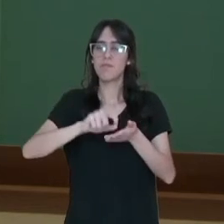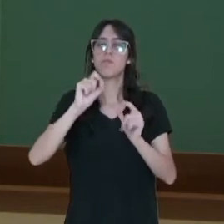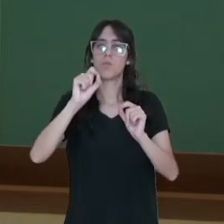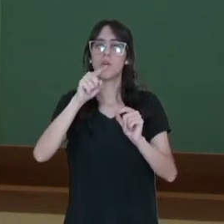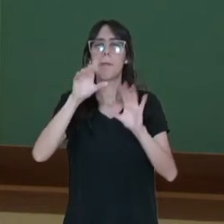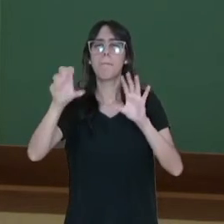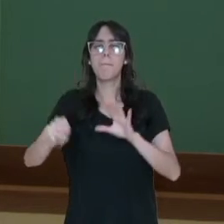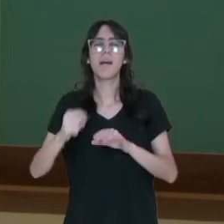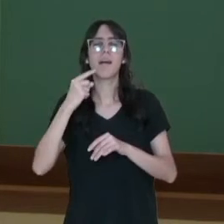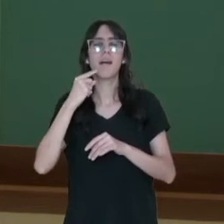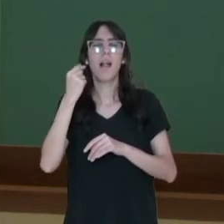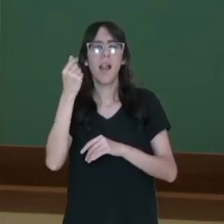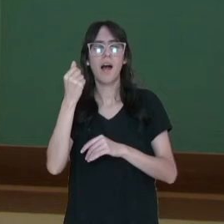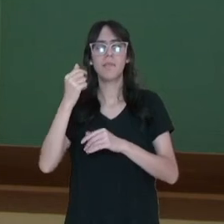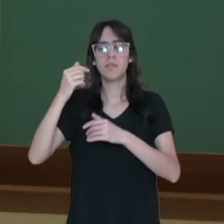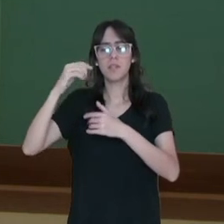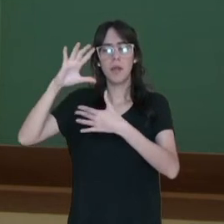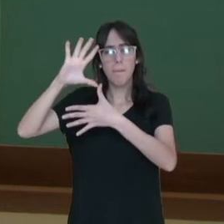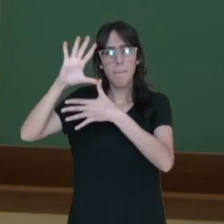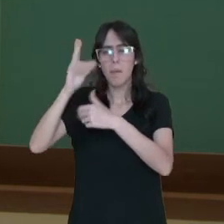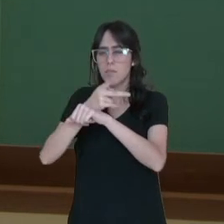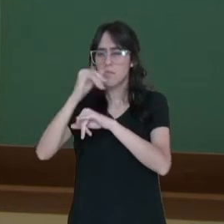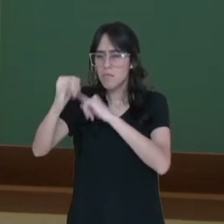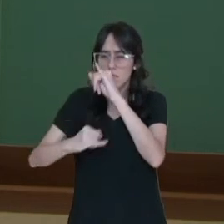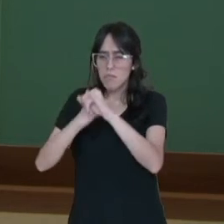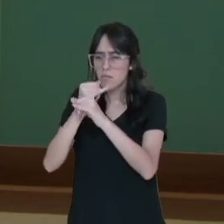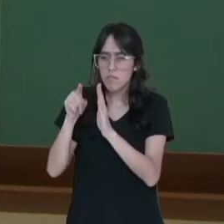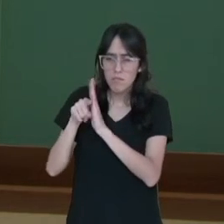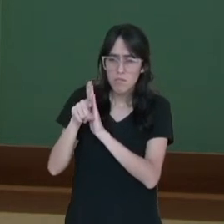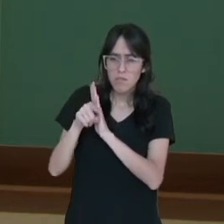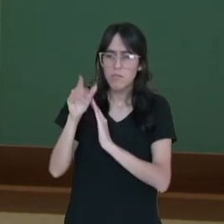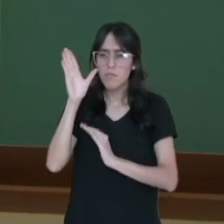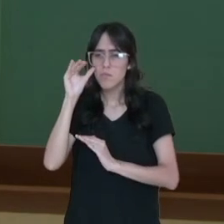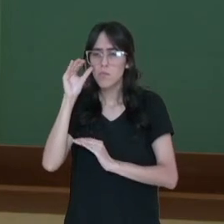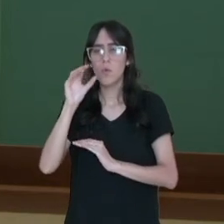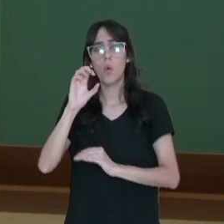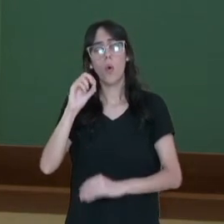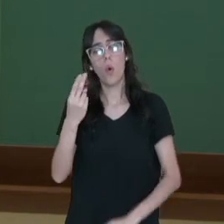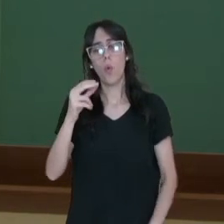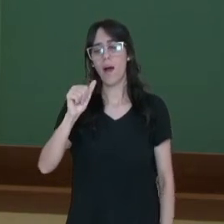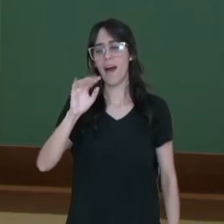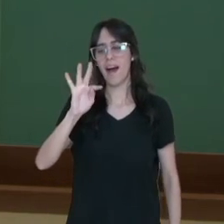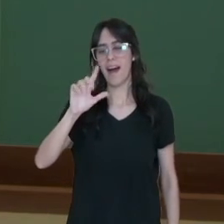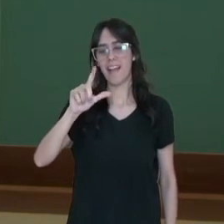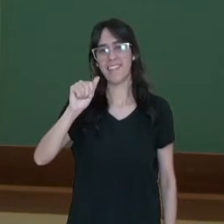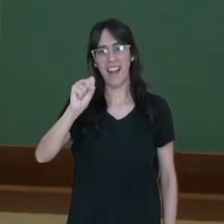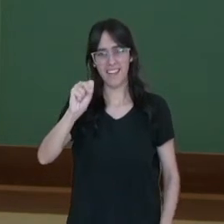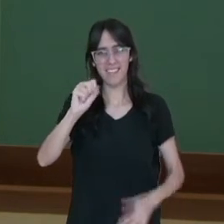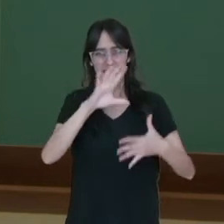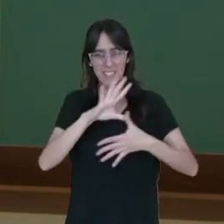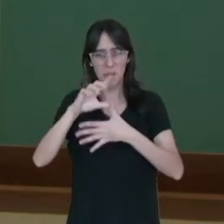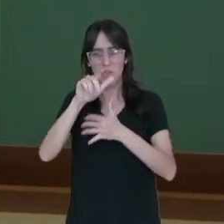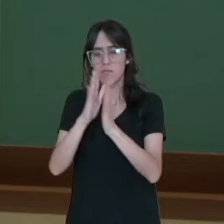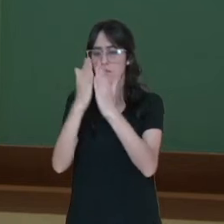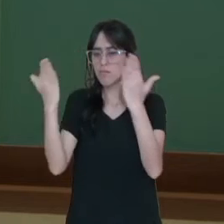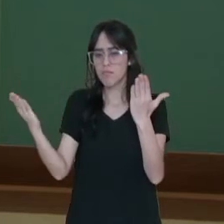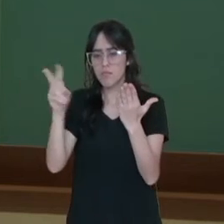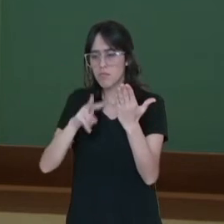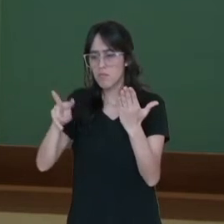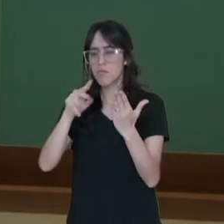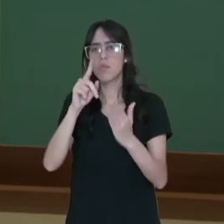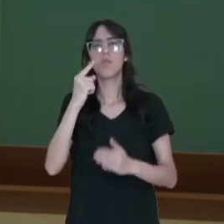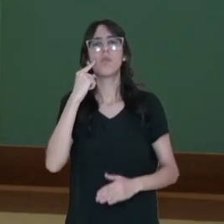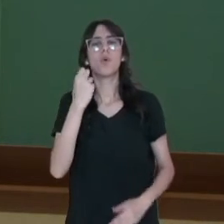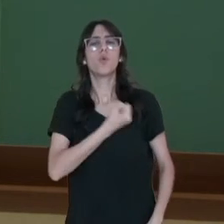ajuda de um mapa, pesquisando na internet, em sites que você queira, ou de um atlas que você tenha com você, e vai responder aqui, ó, com a ligação dos